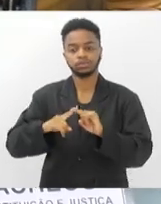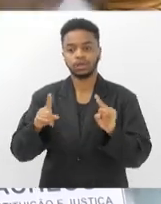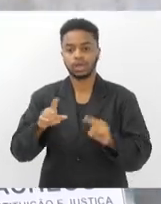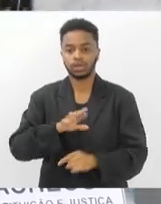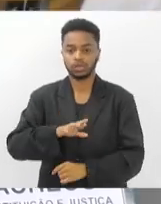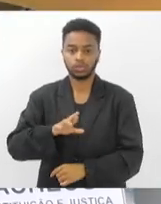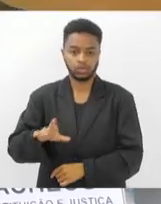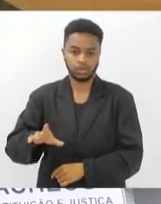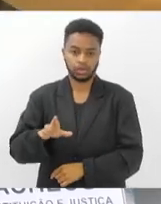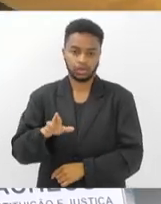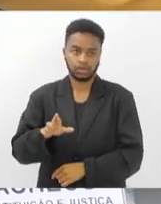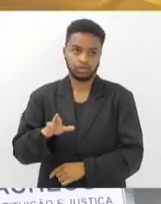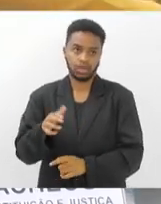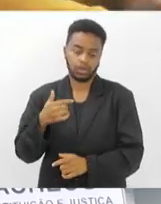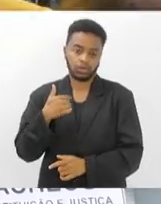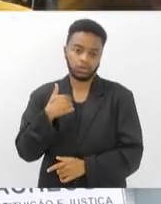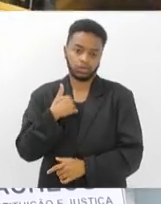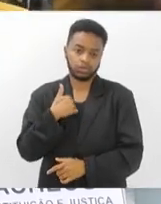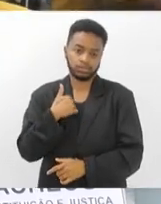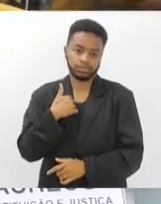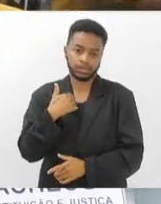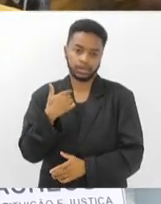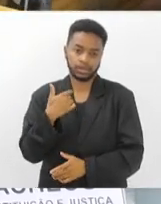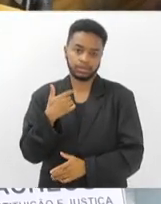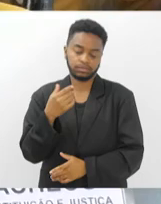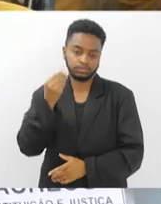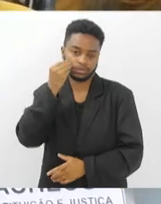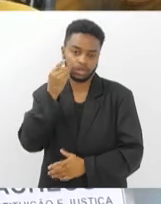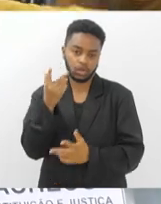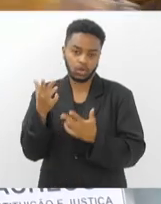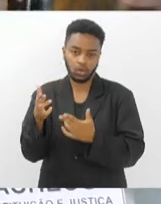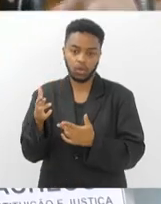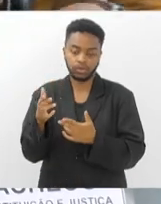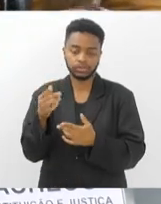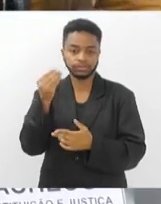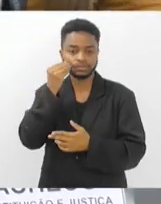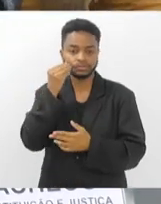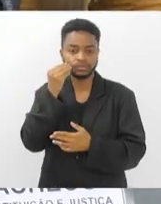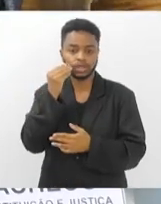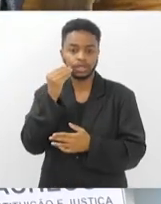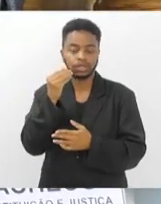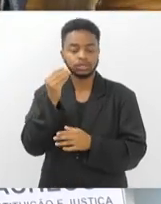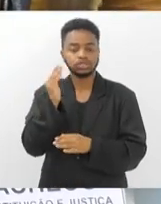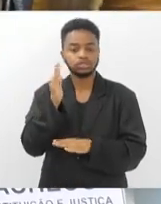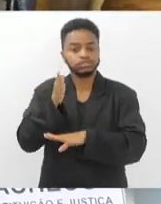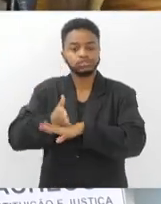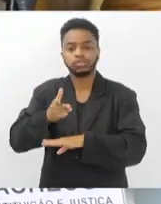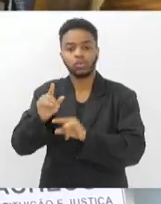me permita, que eu acho que... E foi exatamente... E é para combater, por exemplo,